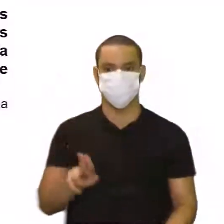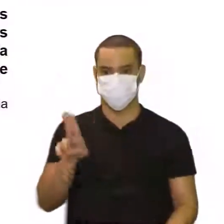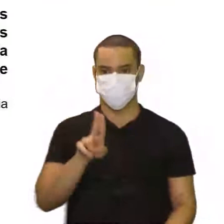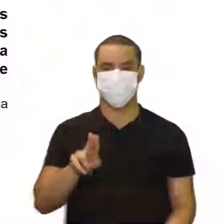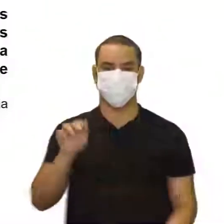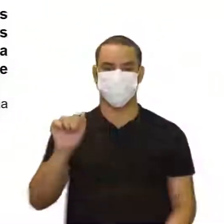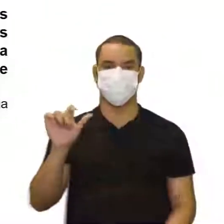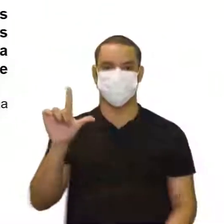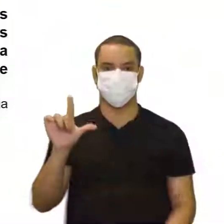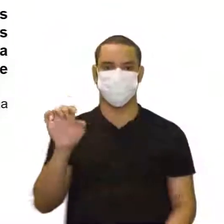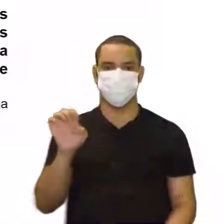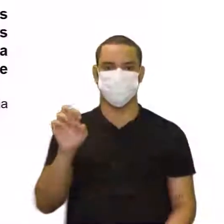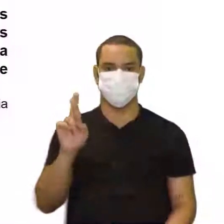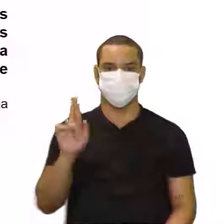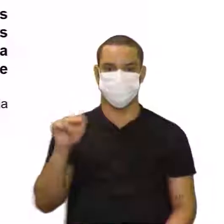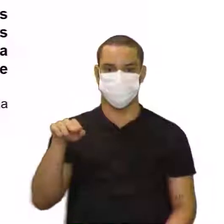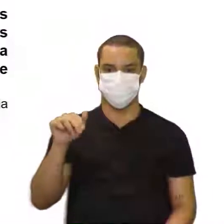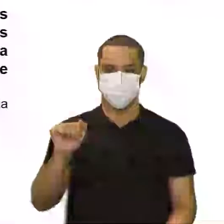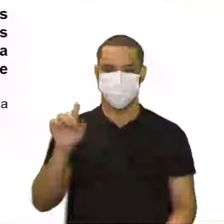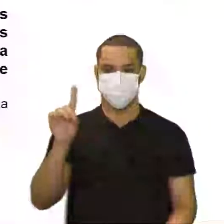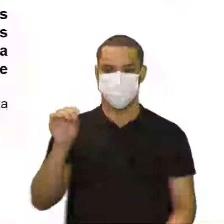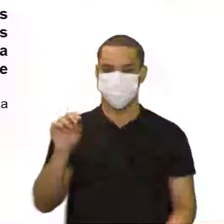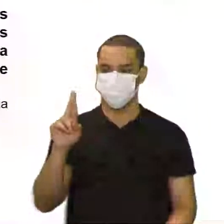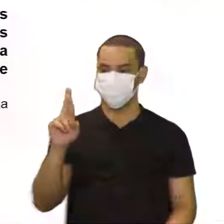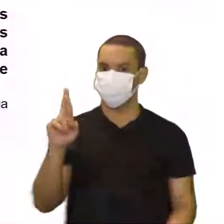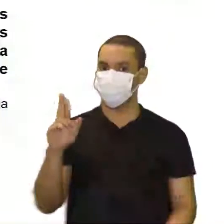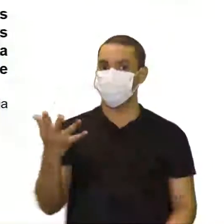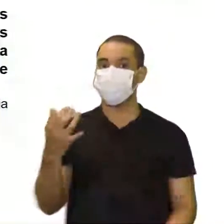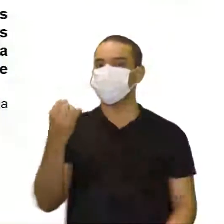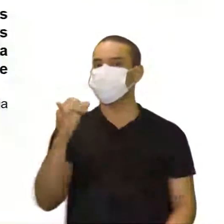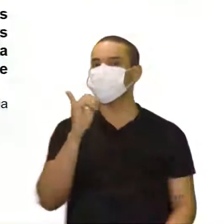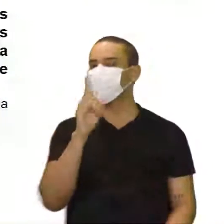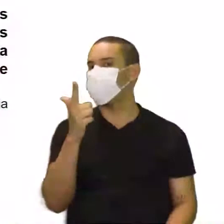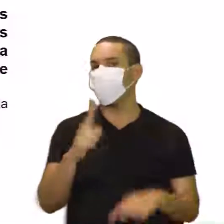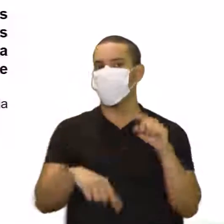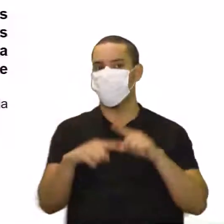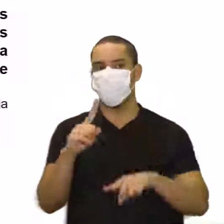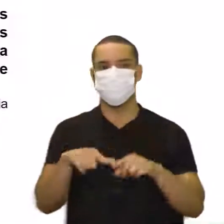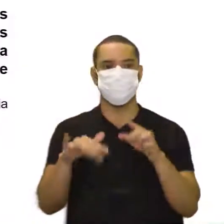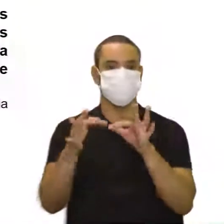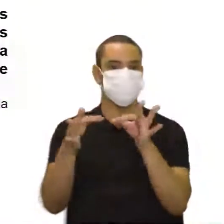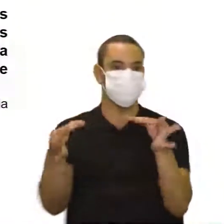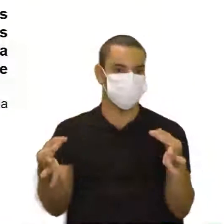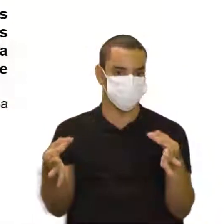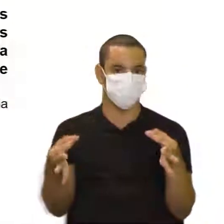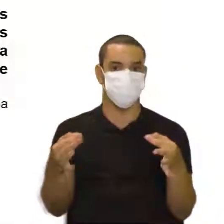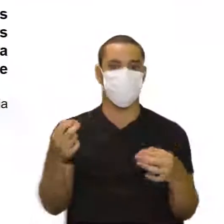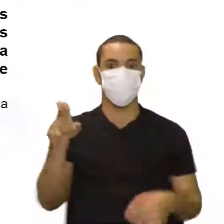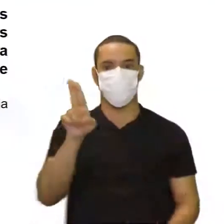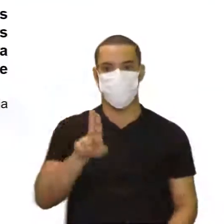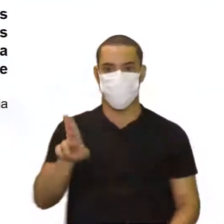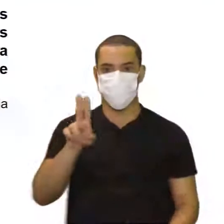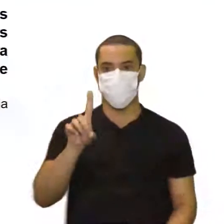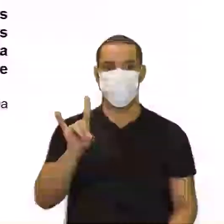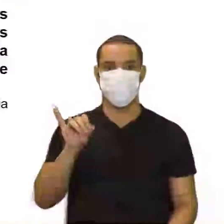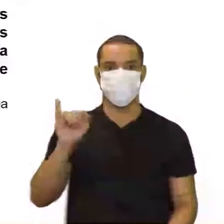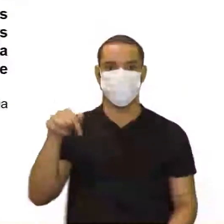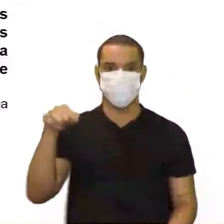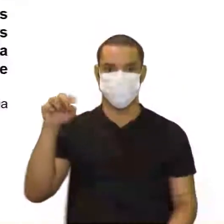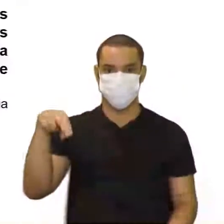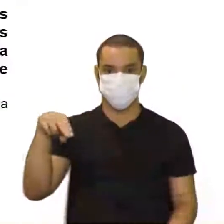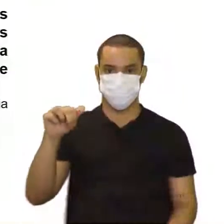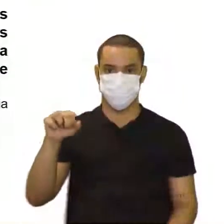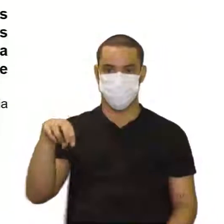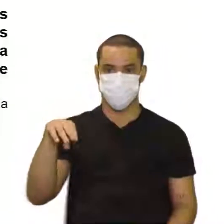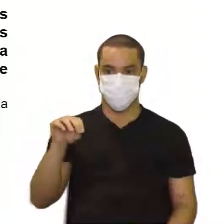alternador. Quando você precisa alimentar um aparelho, coisa mais simples, você precisa de uma corrente contínua, aí você usa o dínamo, ok?